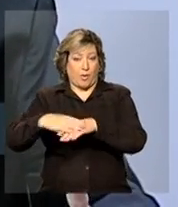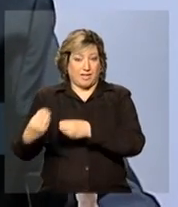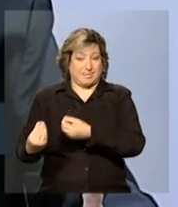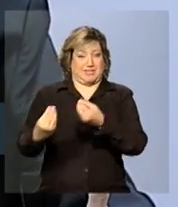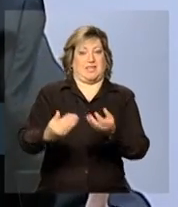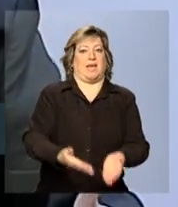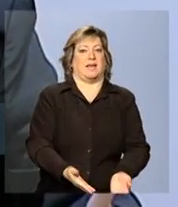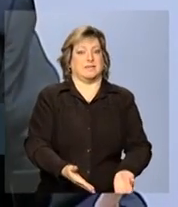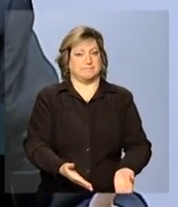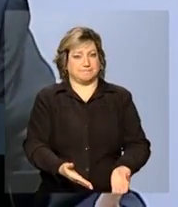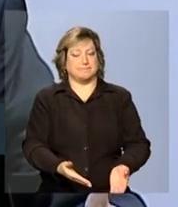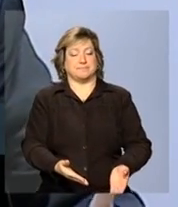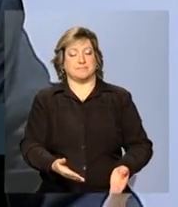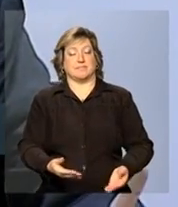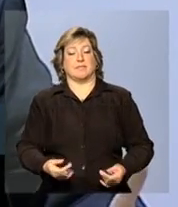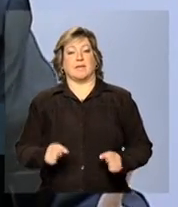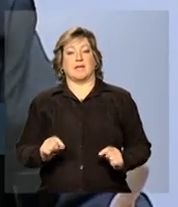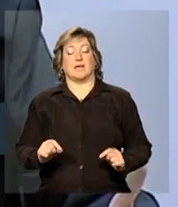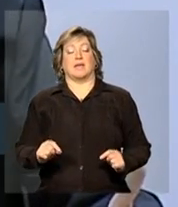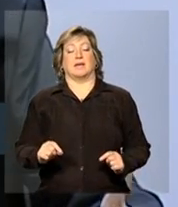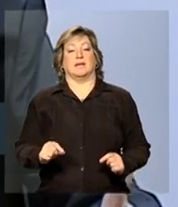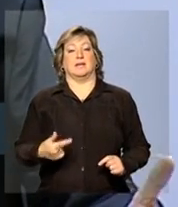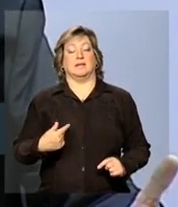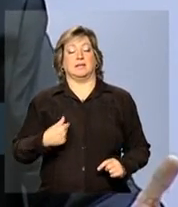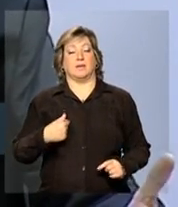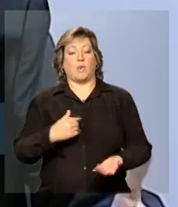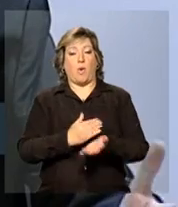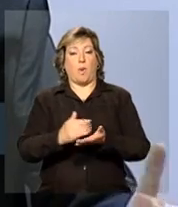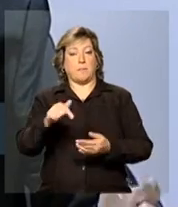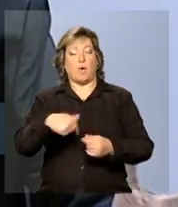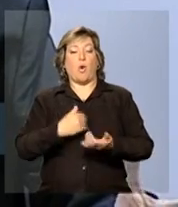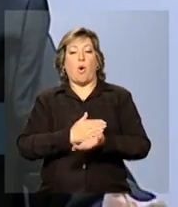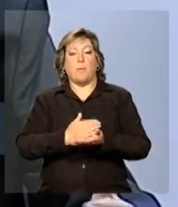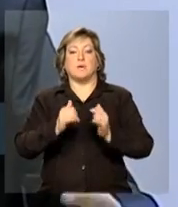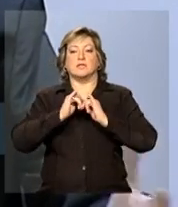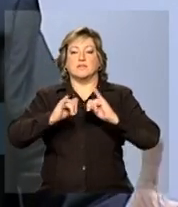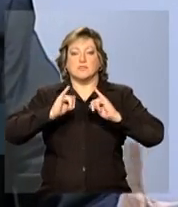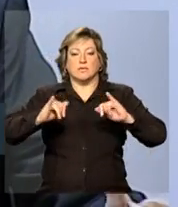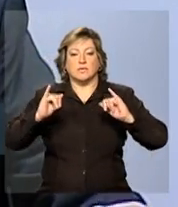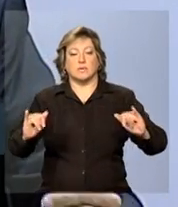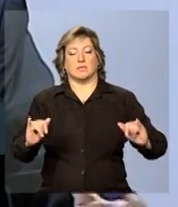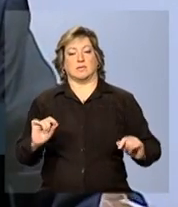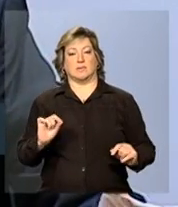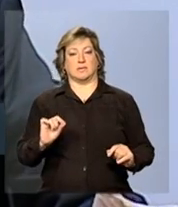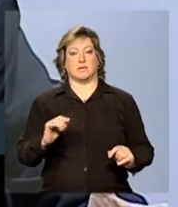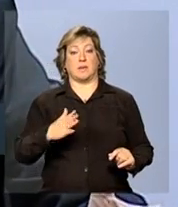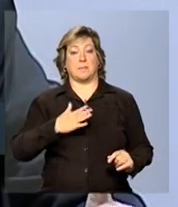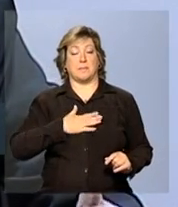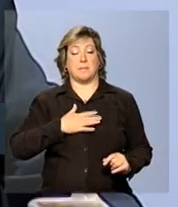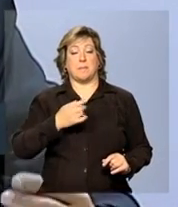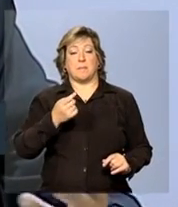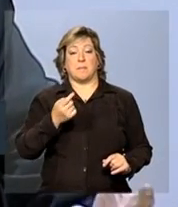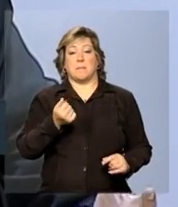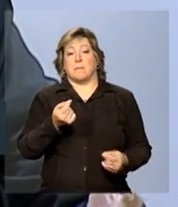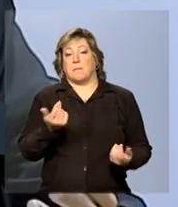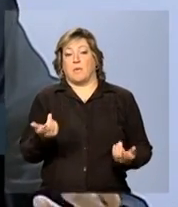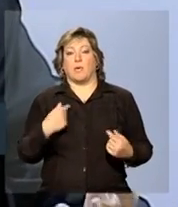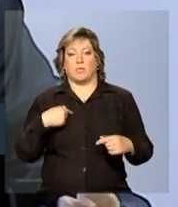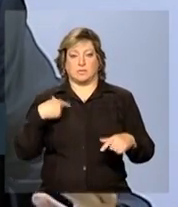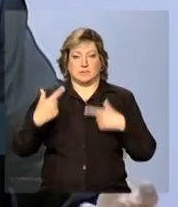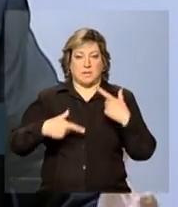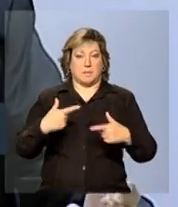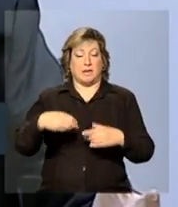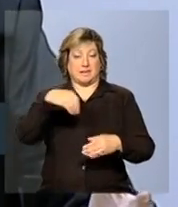eu simplesmente, a partir de então, eu comecei a divulgar naturalmente, pela minha pouca visibilidade. Dona Flor